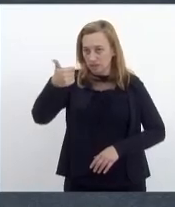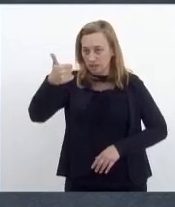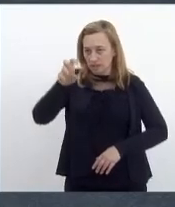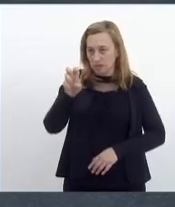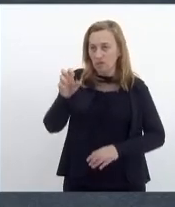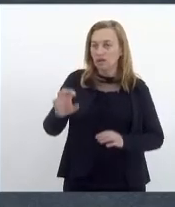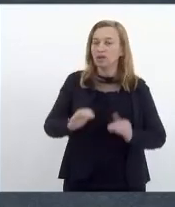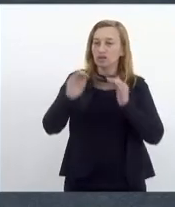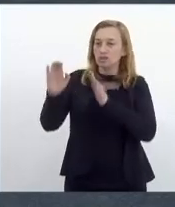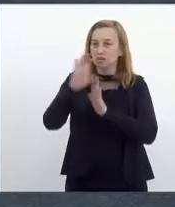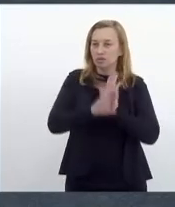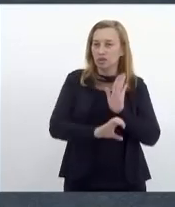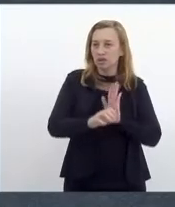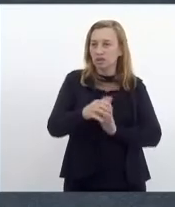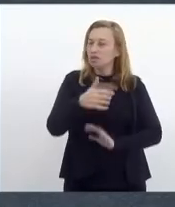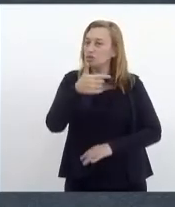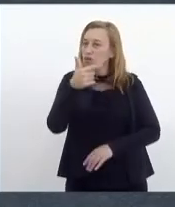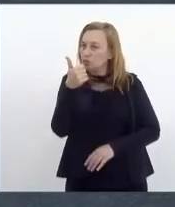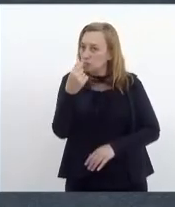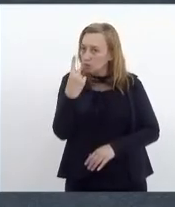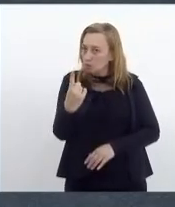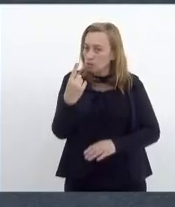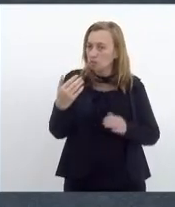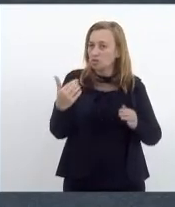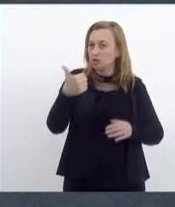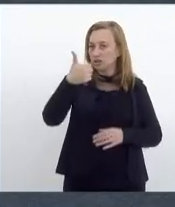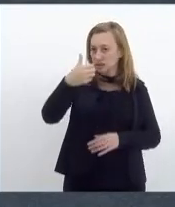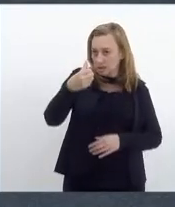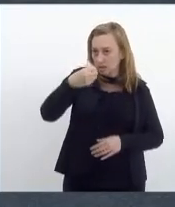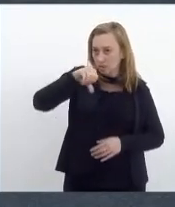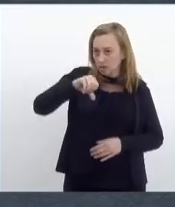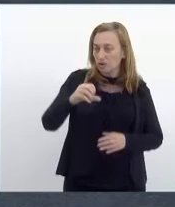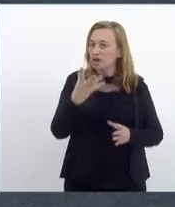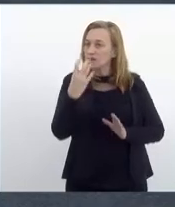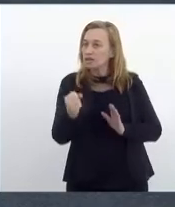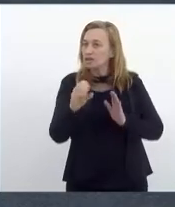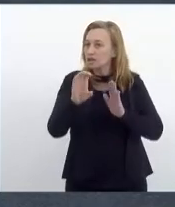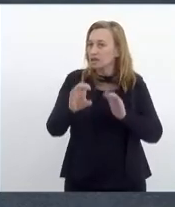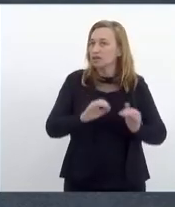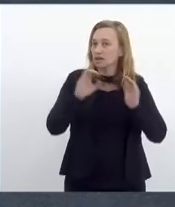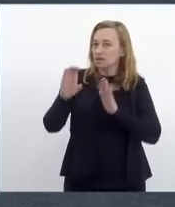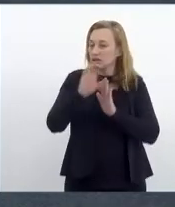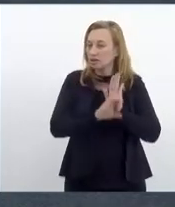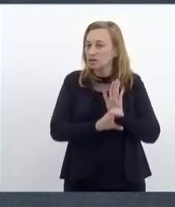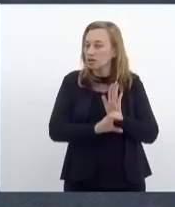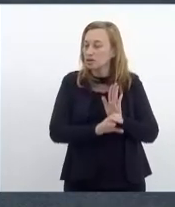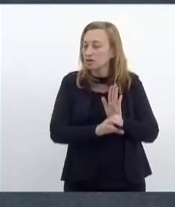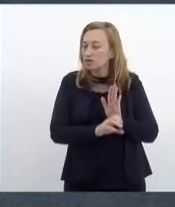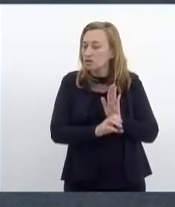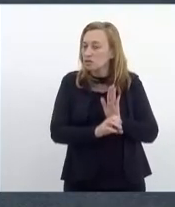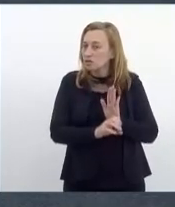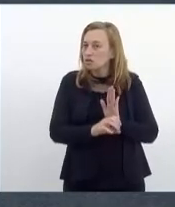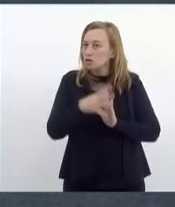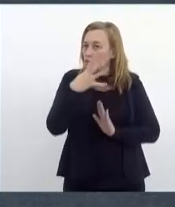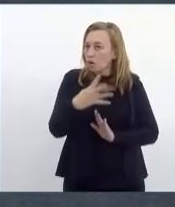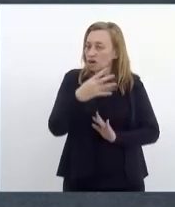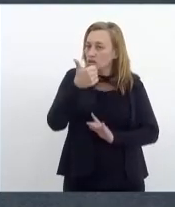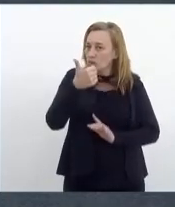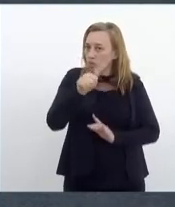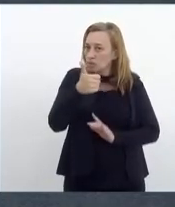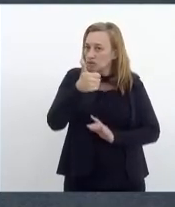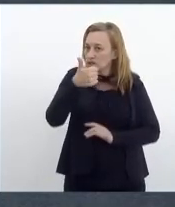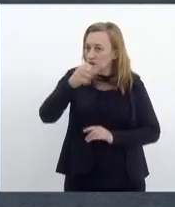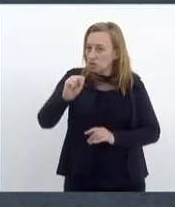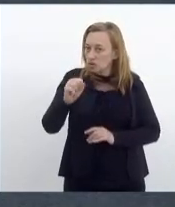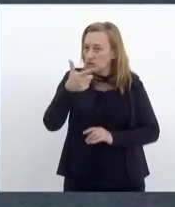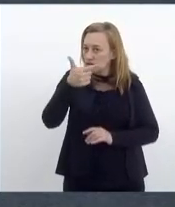subemenda aglutinativa às emendas 1 e 19. Favorável com subemenda aglutinativa às emendas 4, 11,